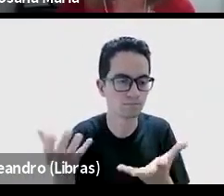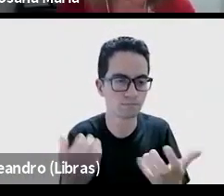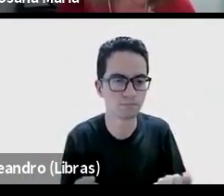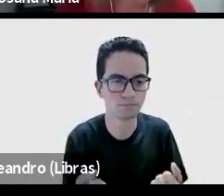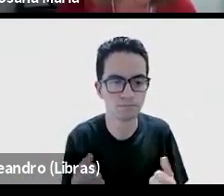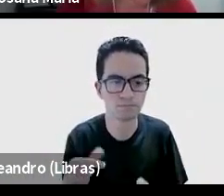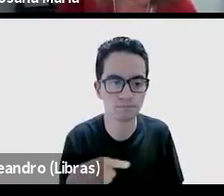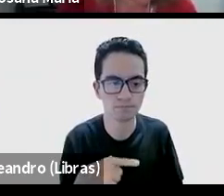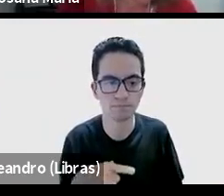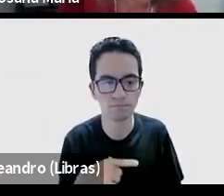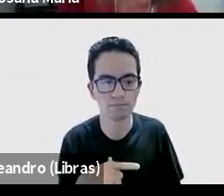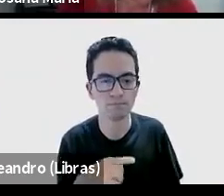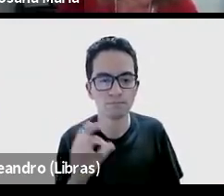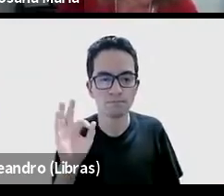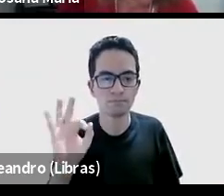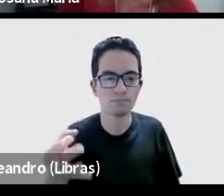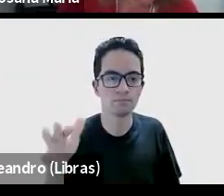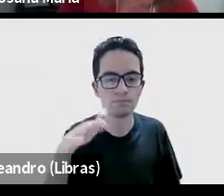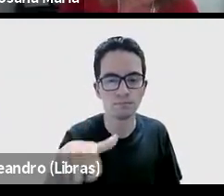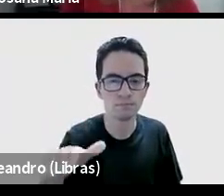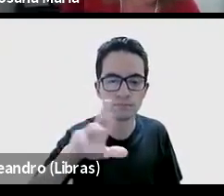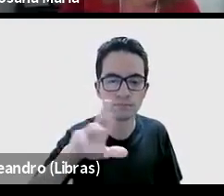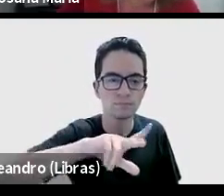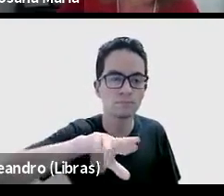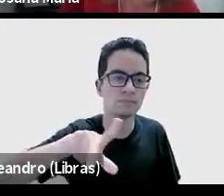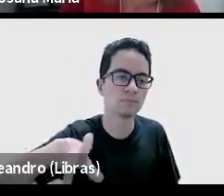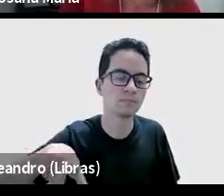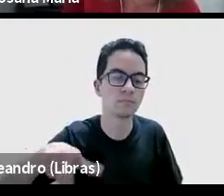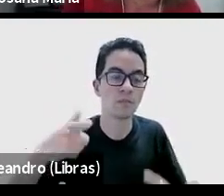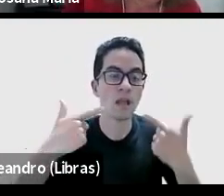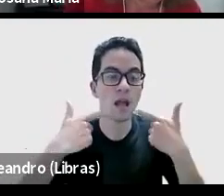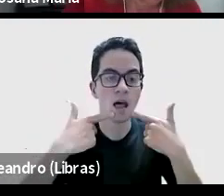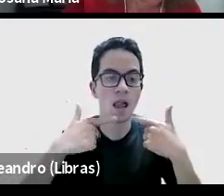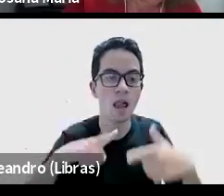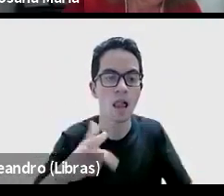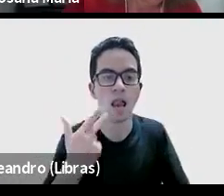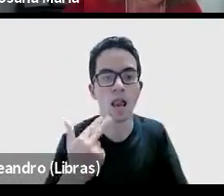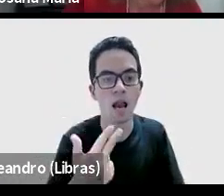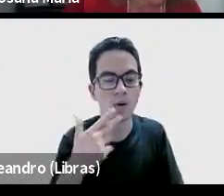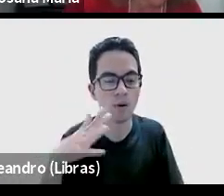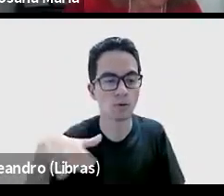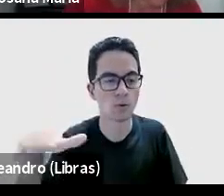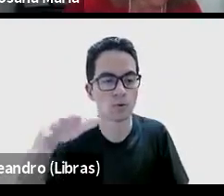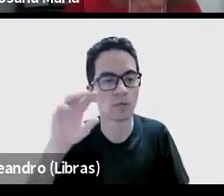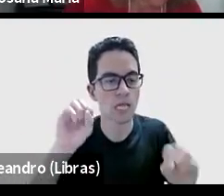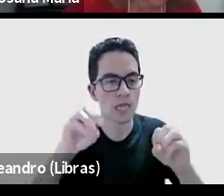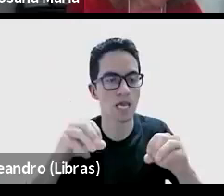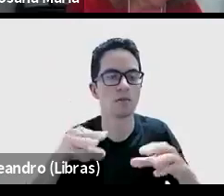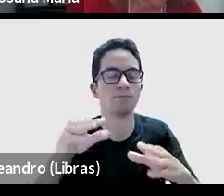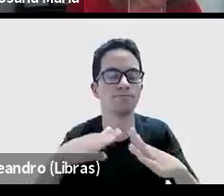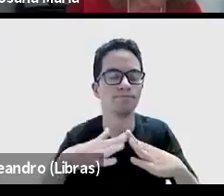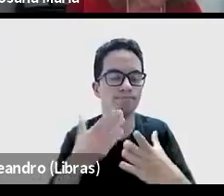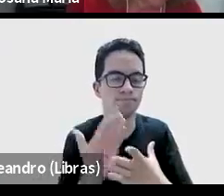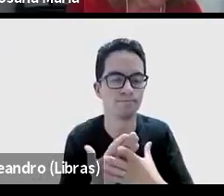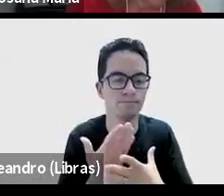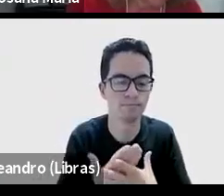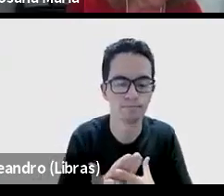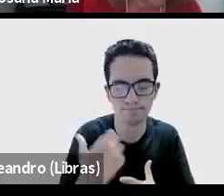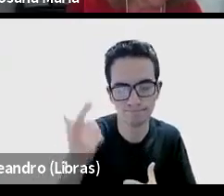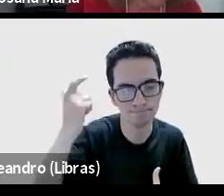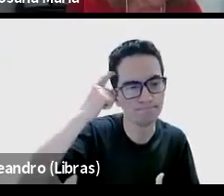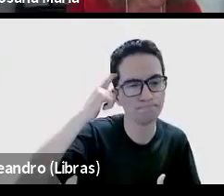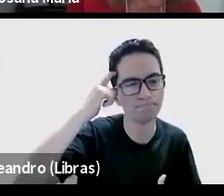né, nesse multilinguismo que acontece na sala de aula. Então, como é que a gente vem pensando